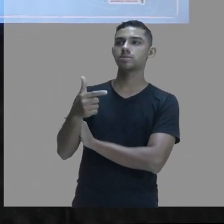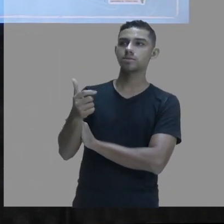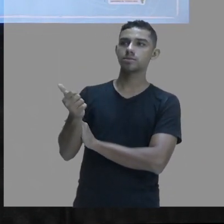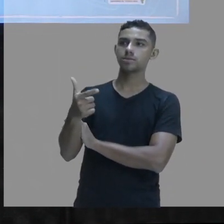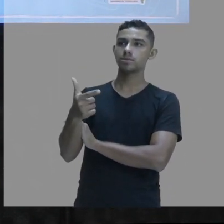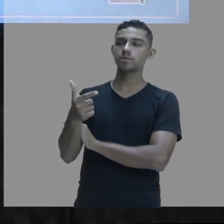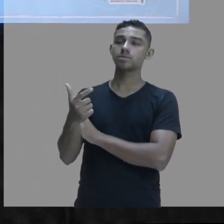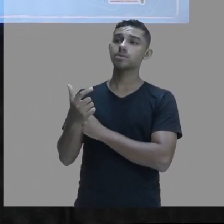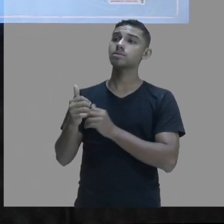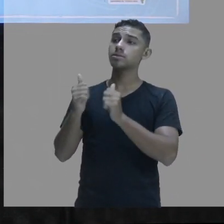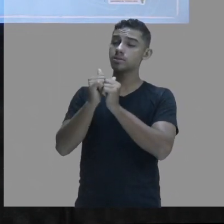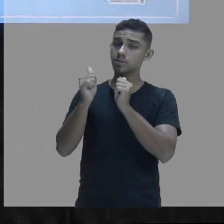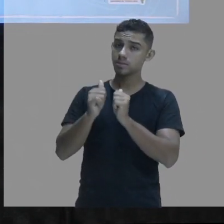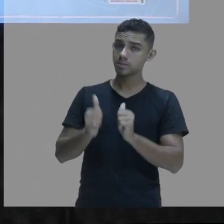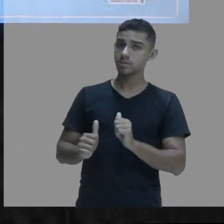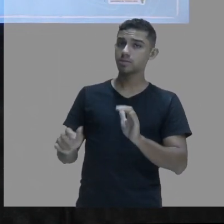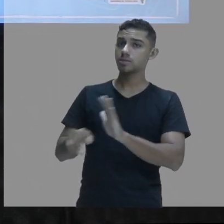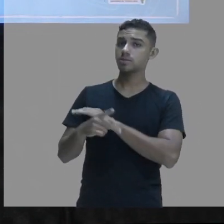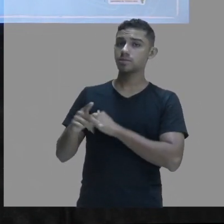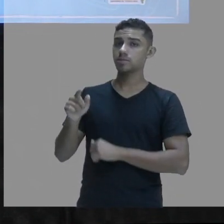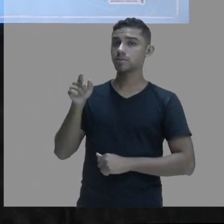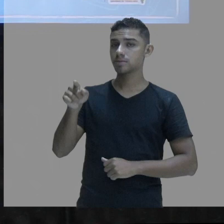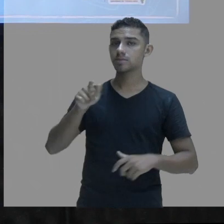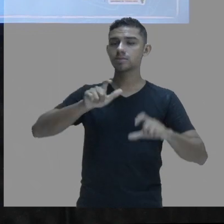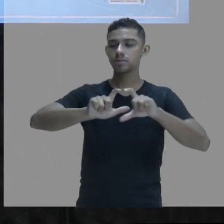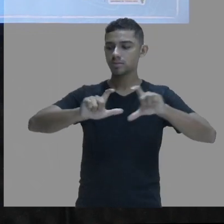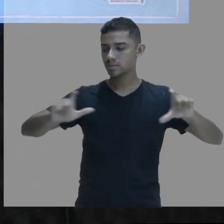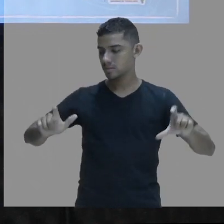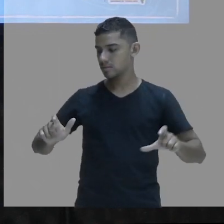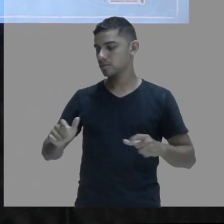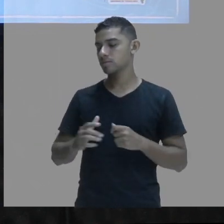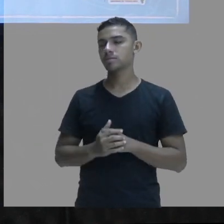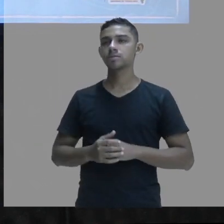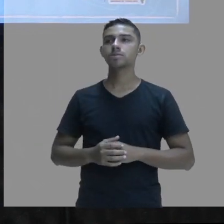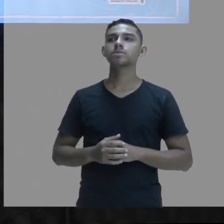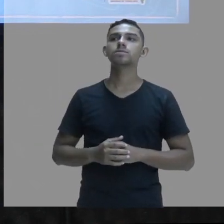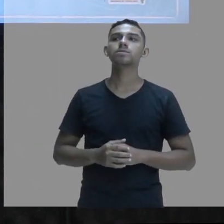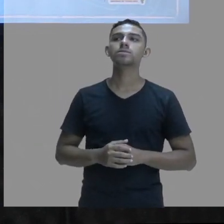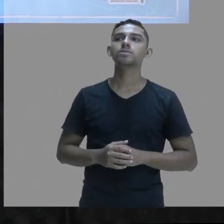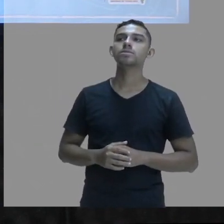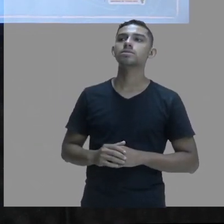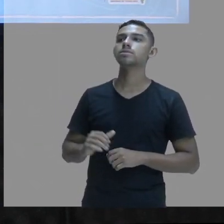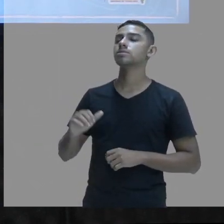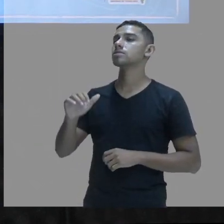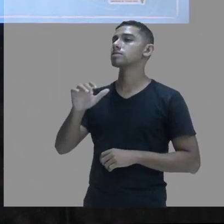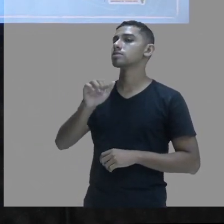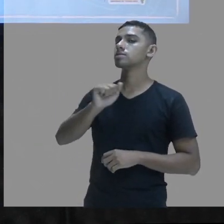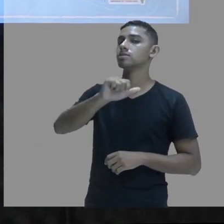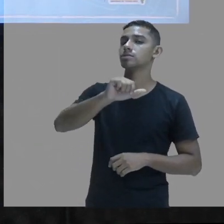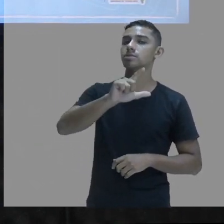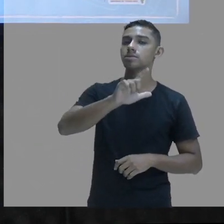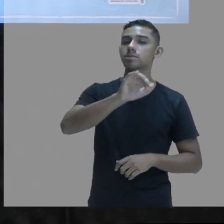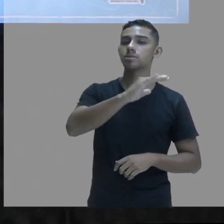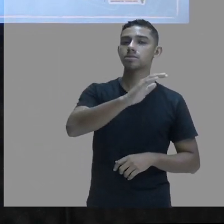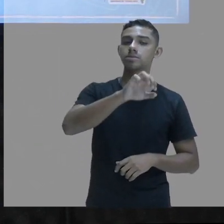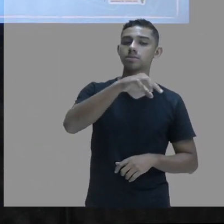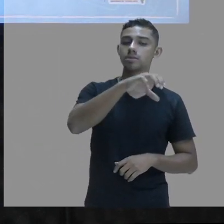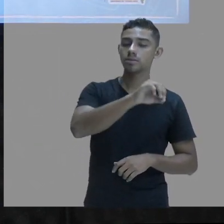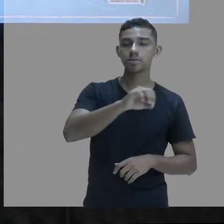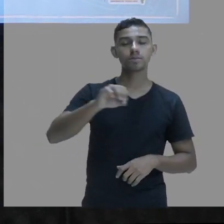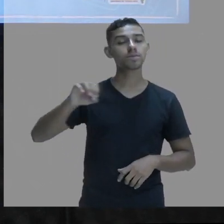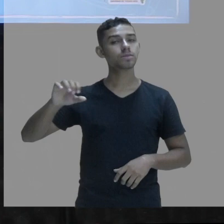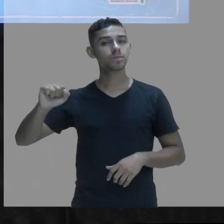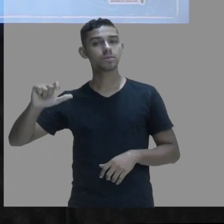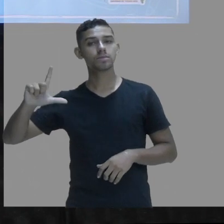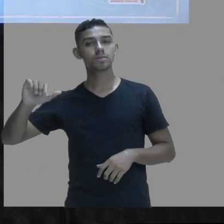C7H12. Essa fórmula molecular desse hidrocarboneto é de um alceno ou de um alcino?